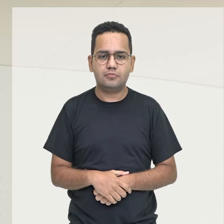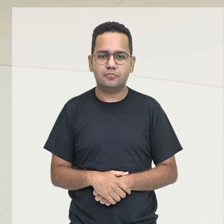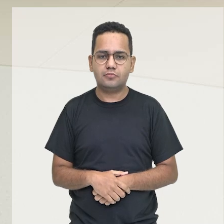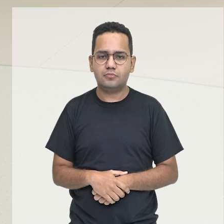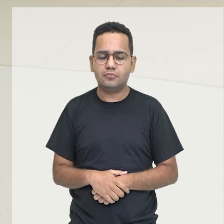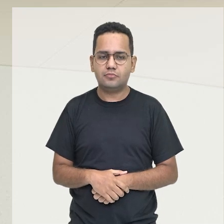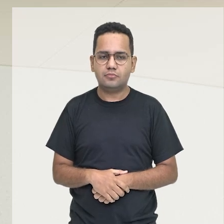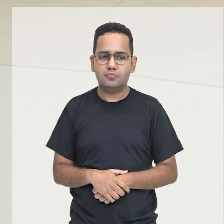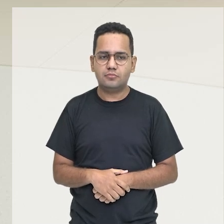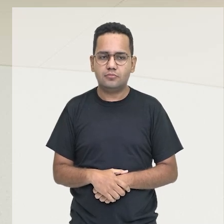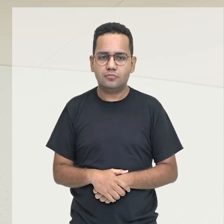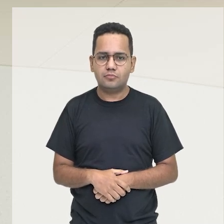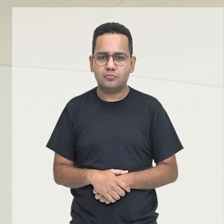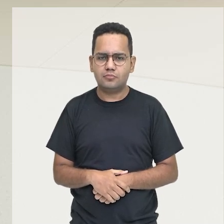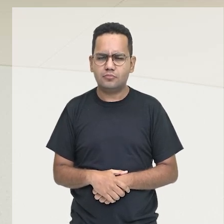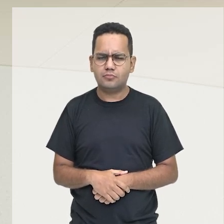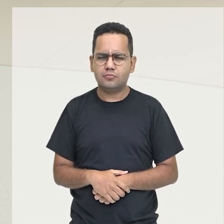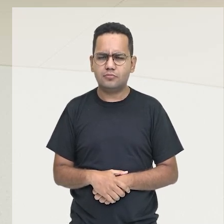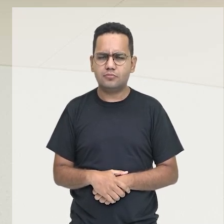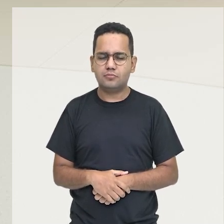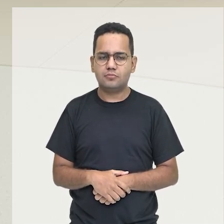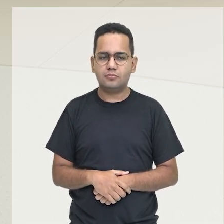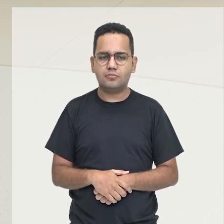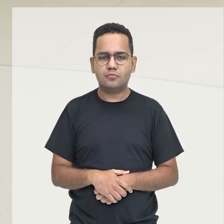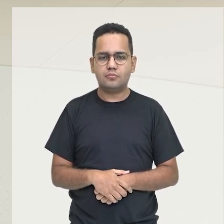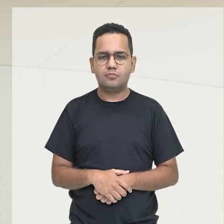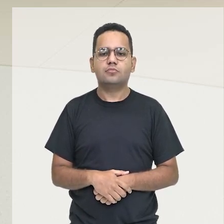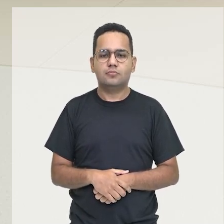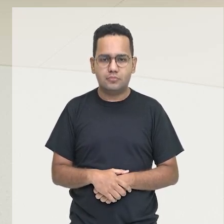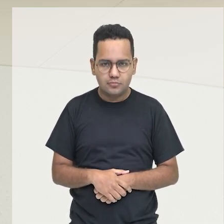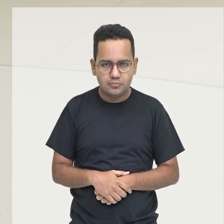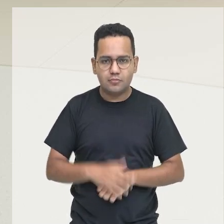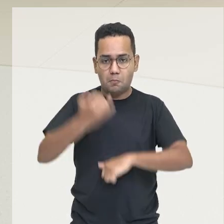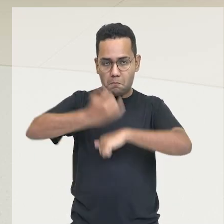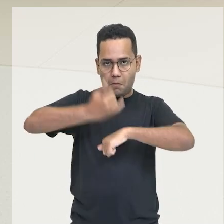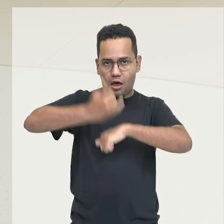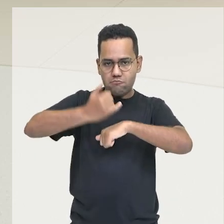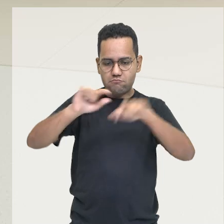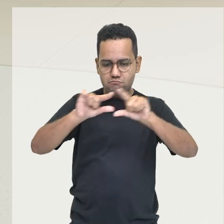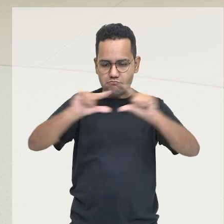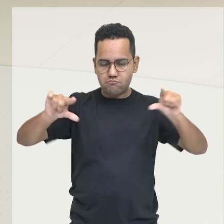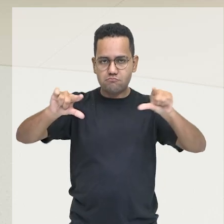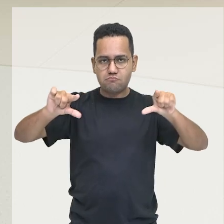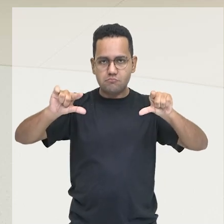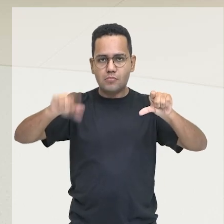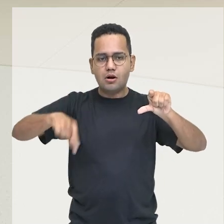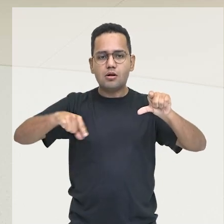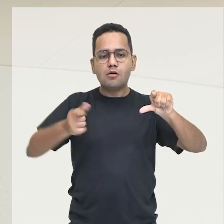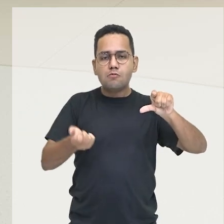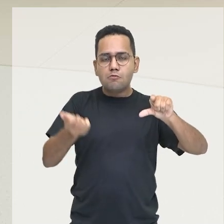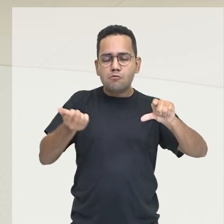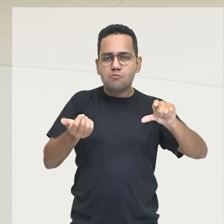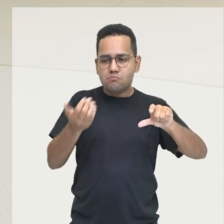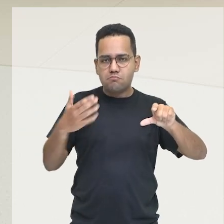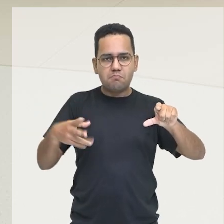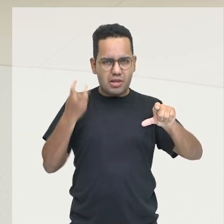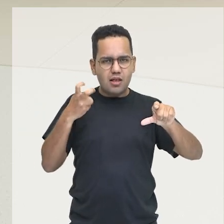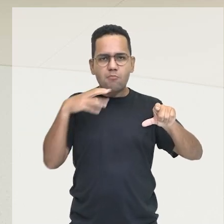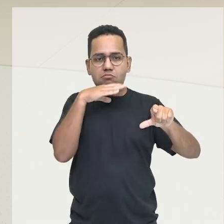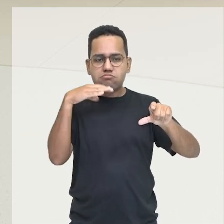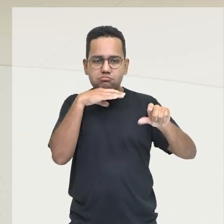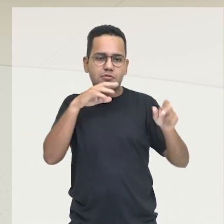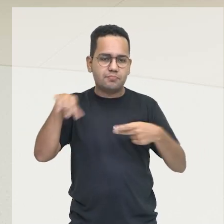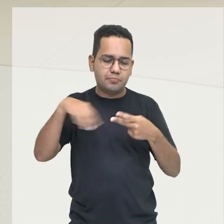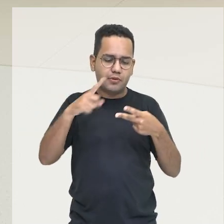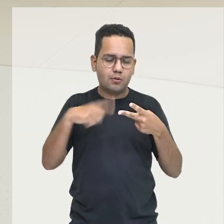aquecimento de uma barra de metal, o aquecimento de uma colher de metal pousada na panela, o aquecimento de